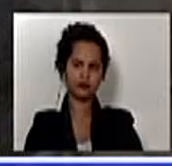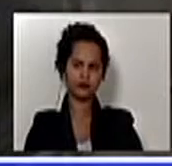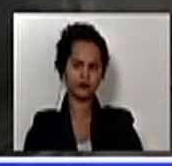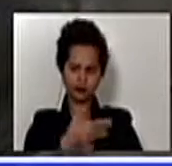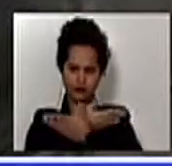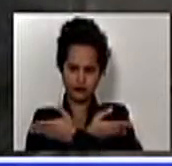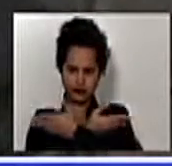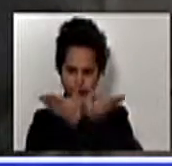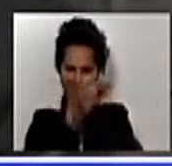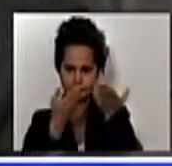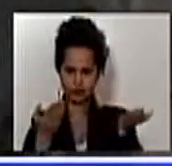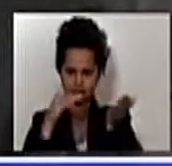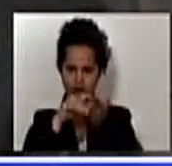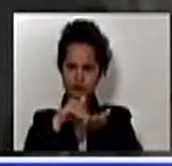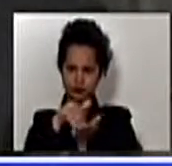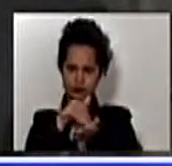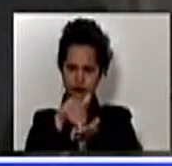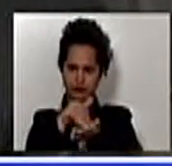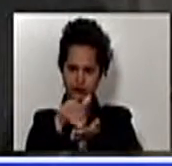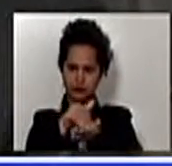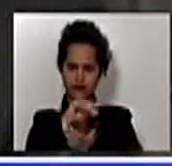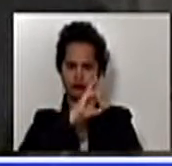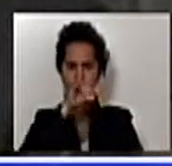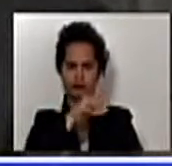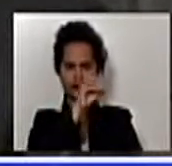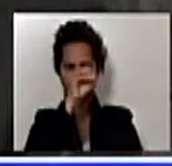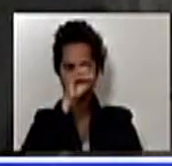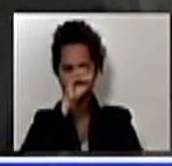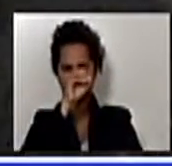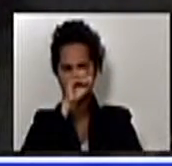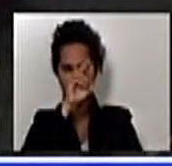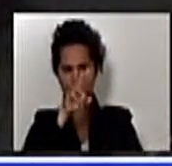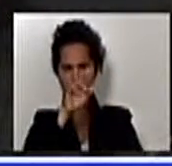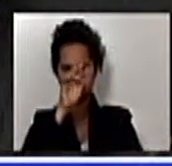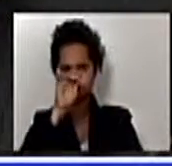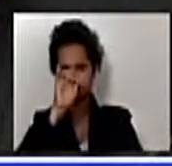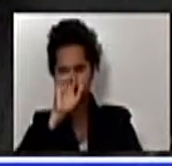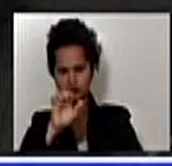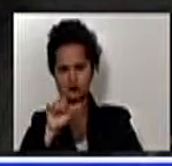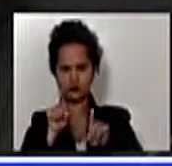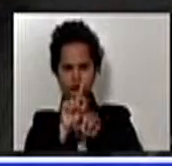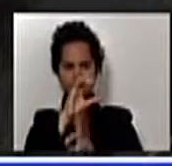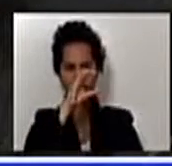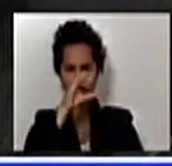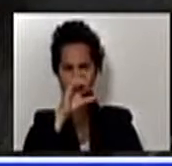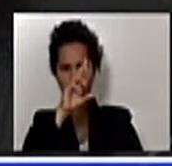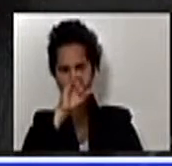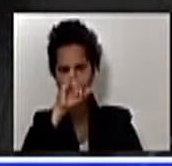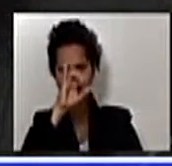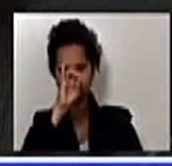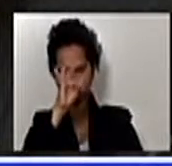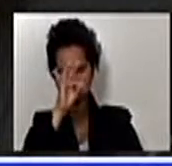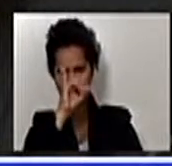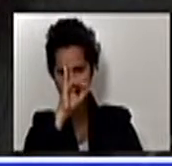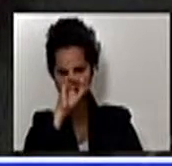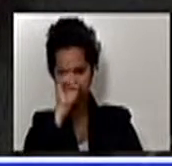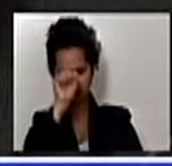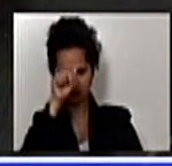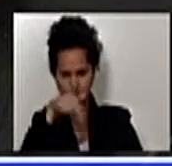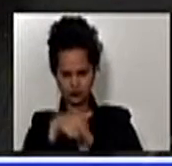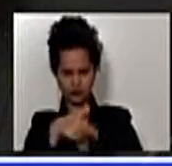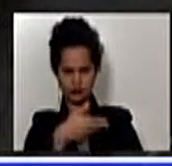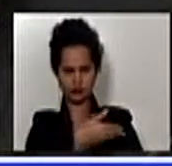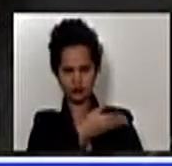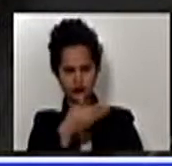estimados secretários Jorge Santoro e Cristian Teixeira,